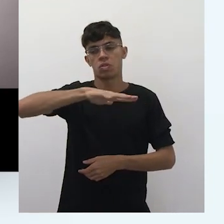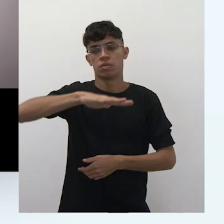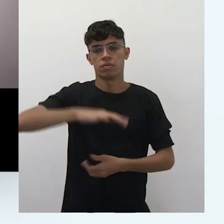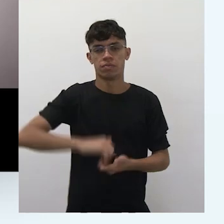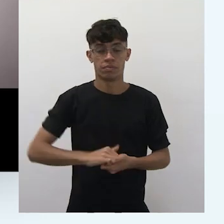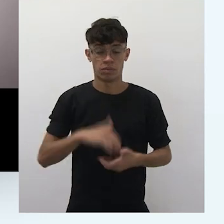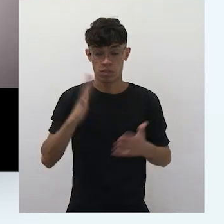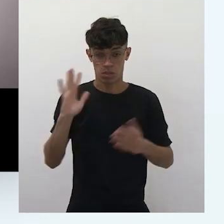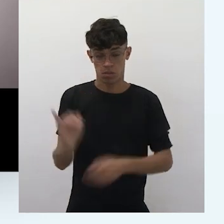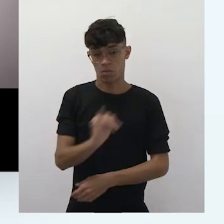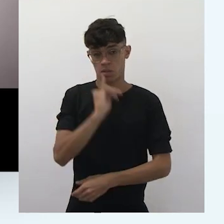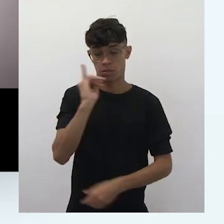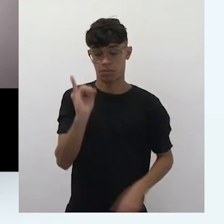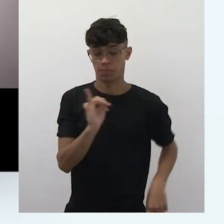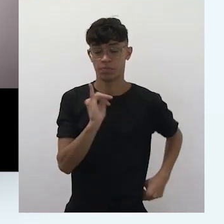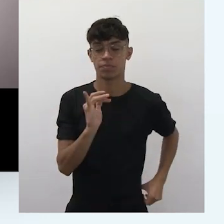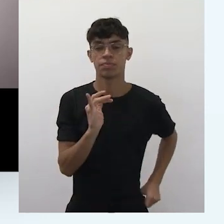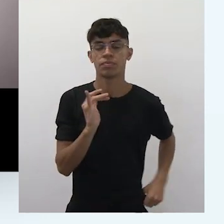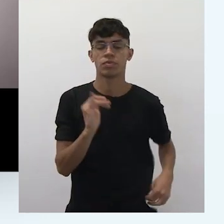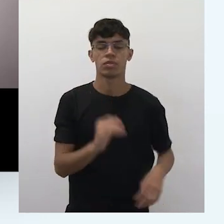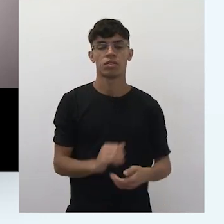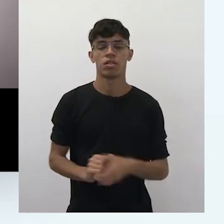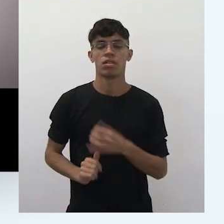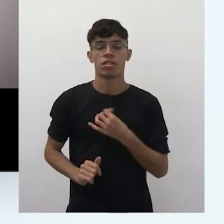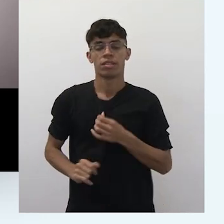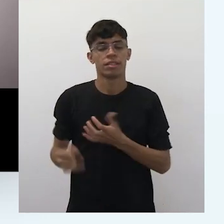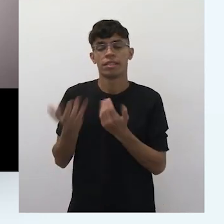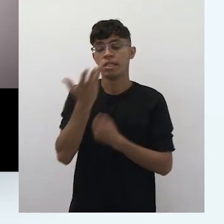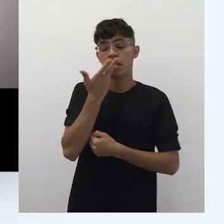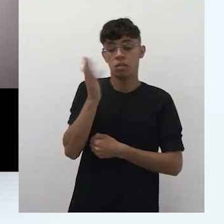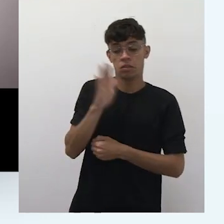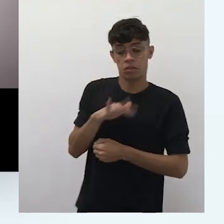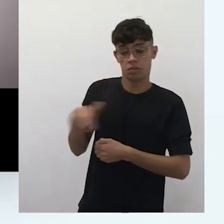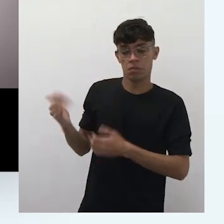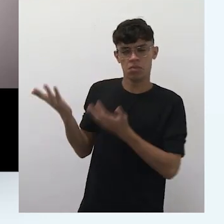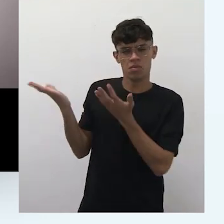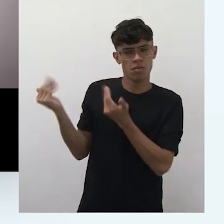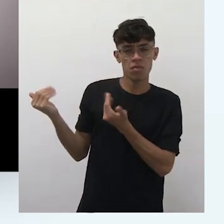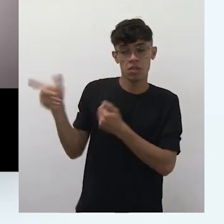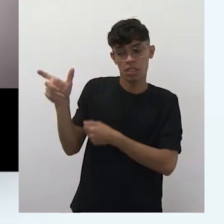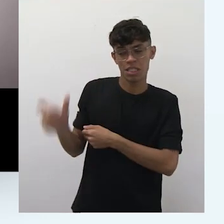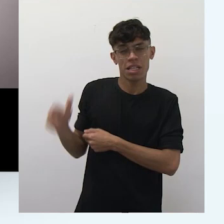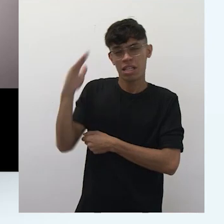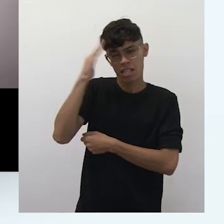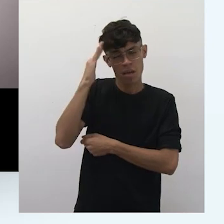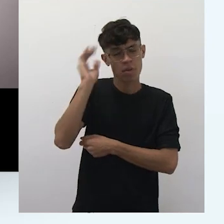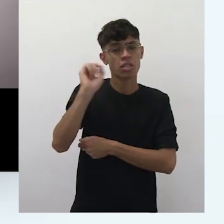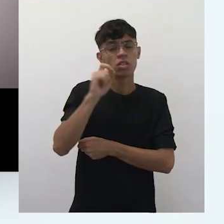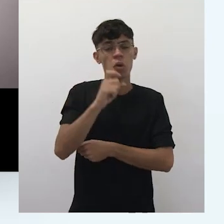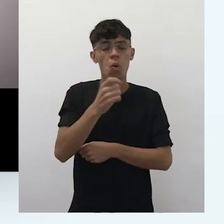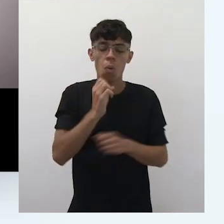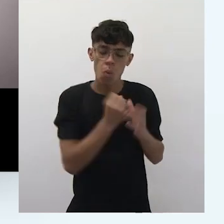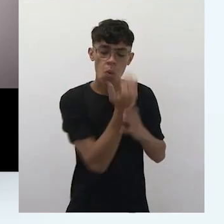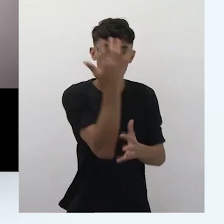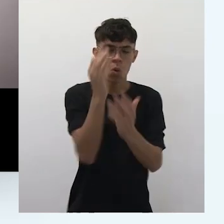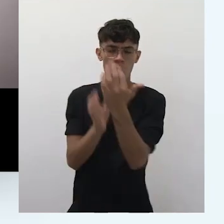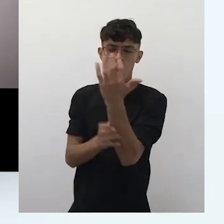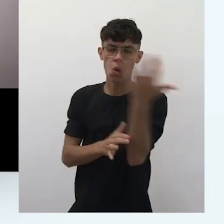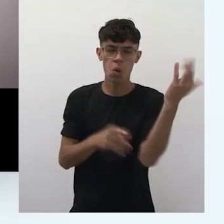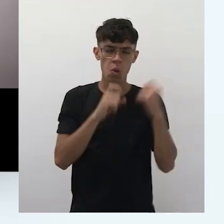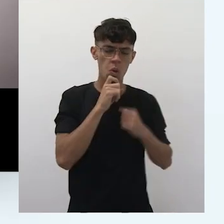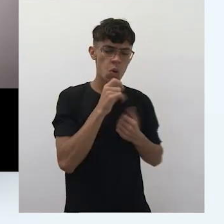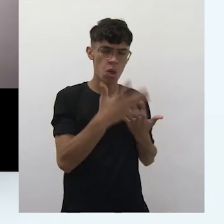É fundamental que este jovem tenham ciência de que o meio ambiente não está lá longe,